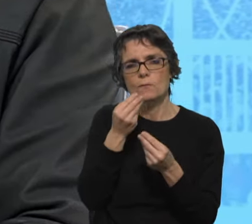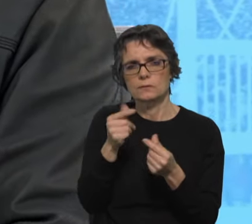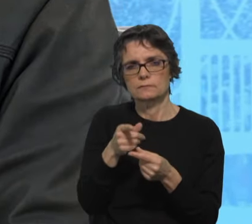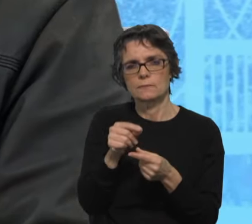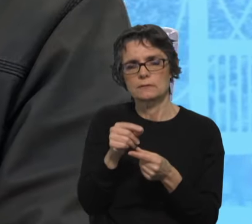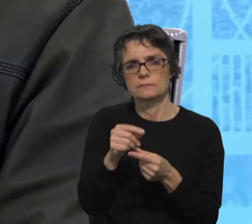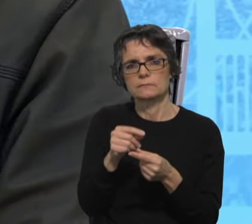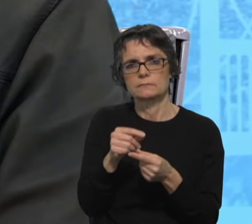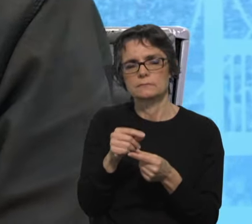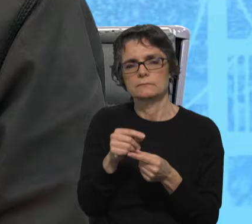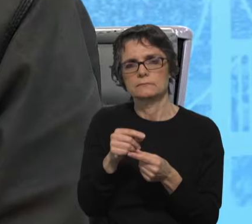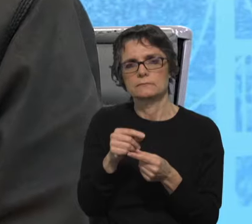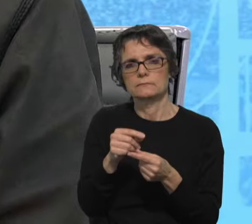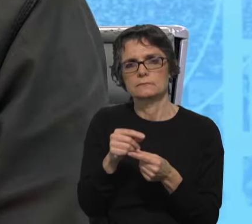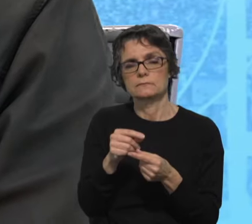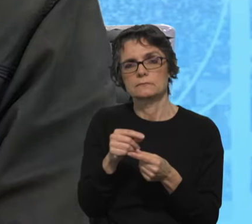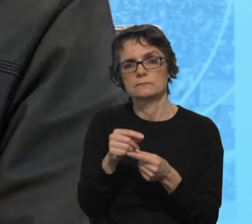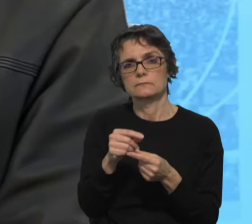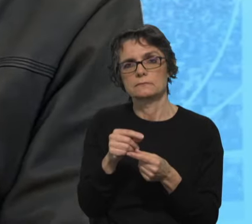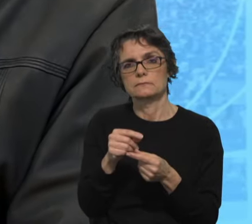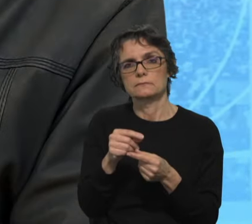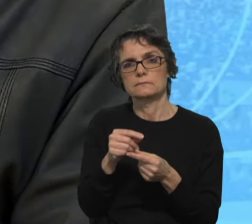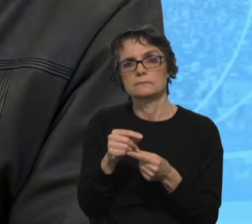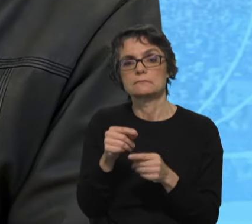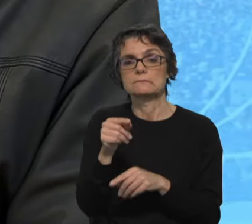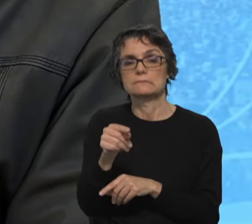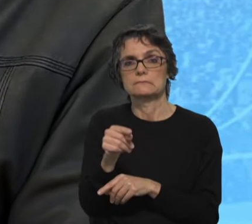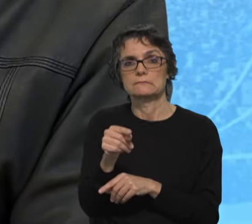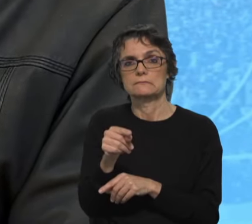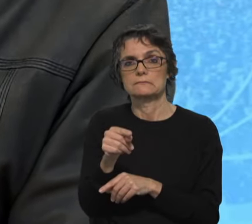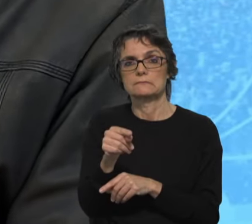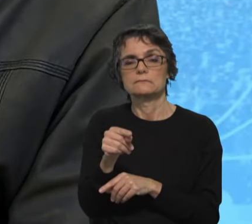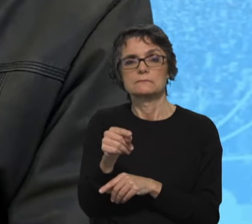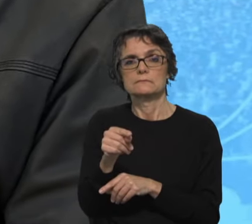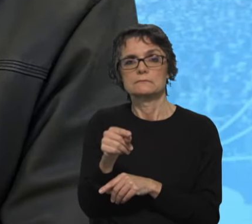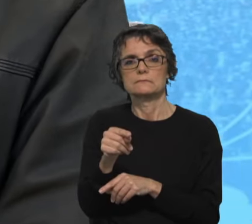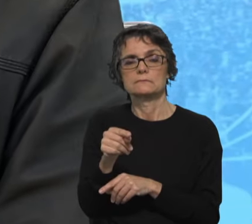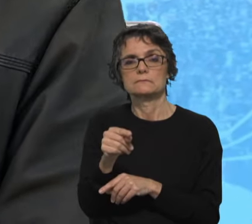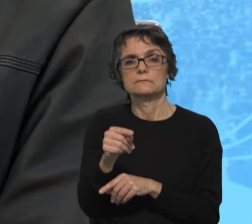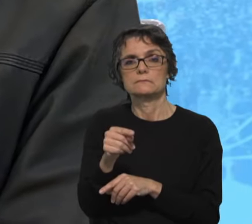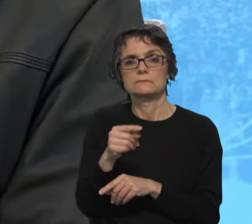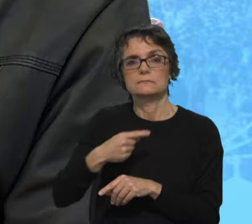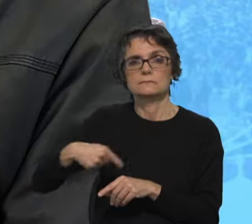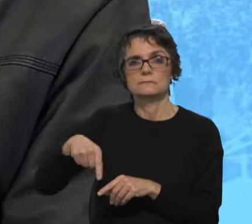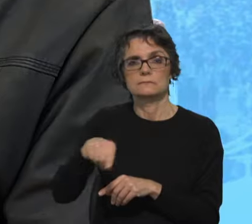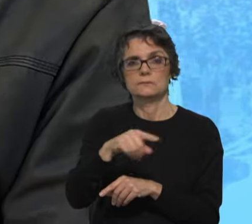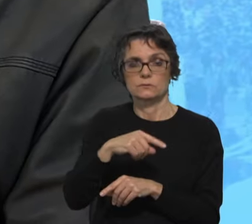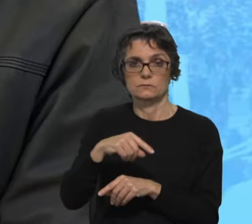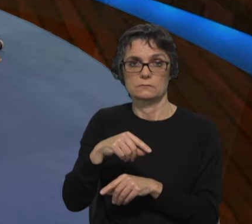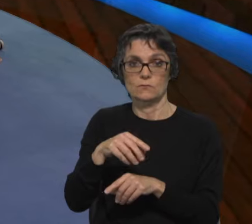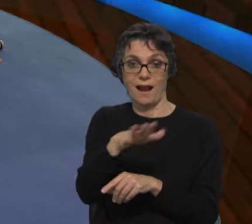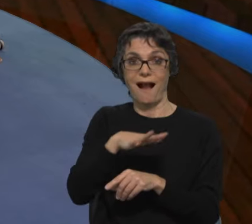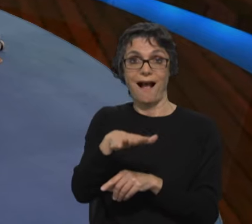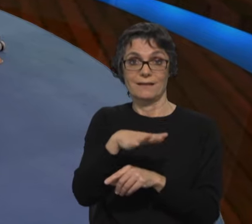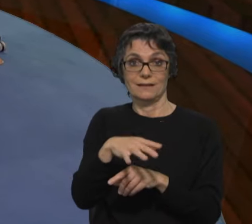tenho posto esse problema várias pessoas e isto Como sabe o nós como zona transfronteiriça